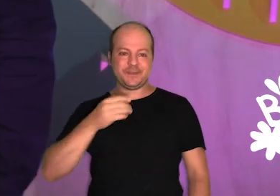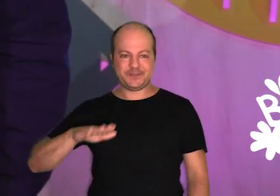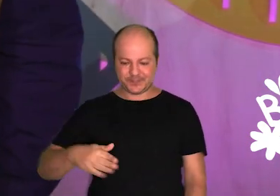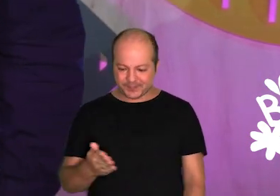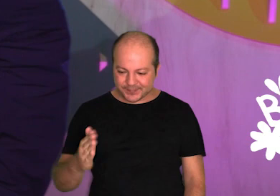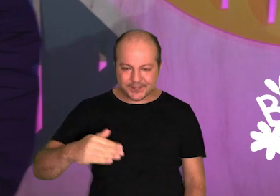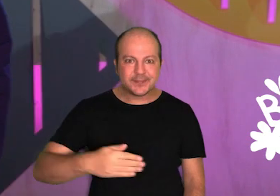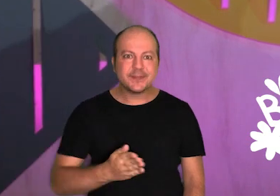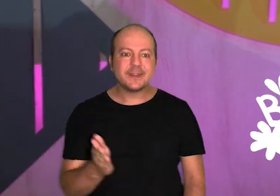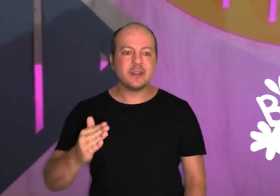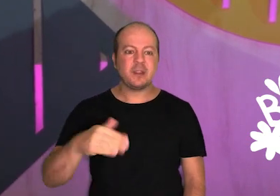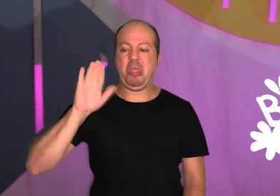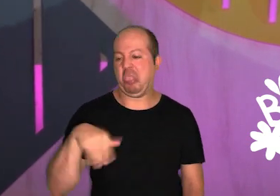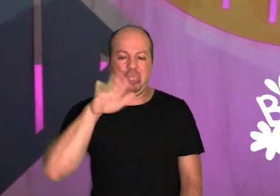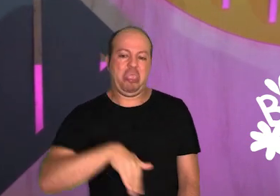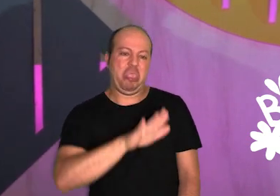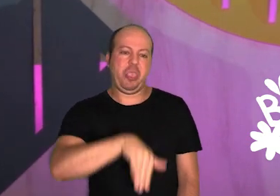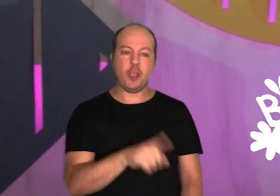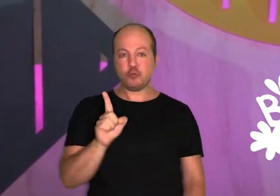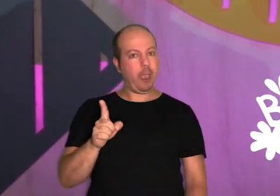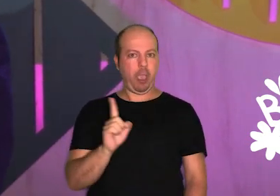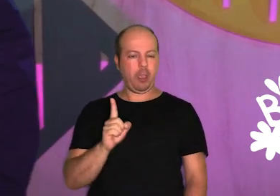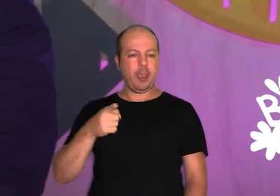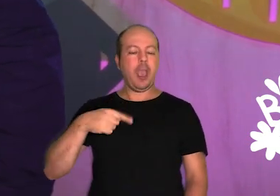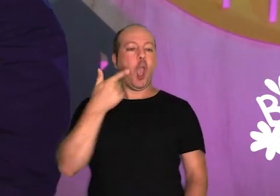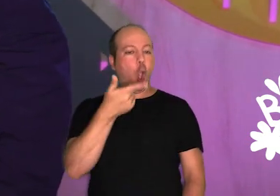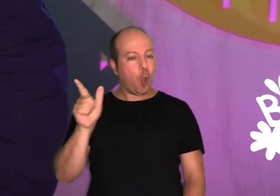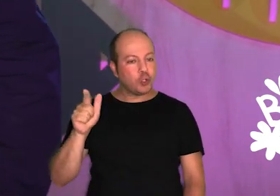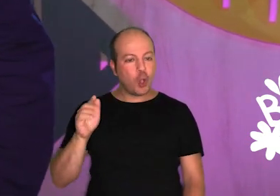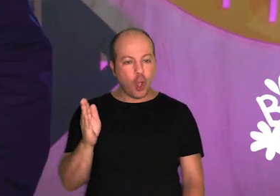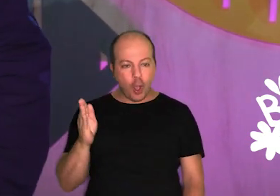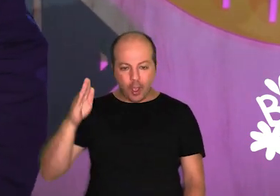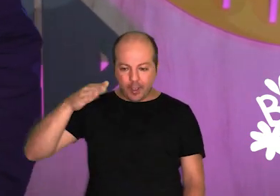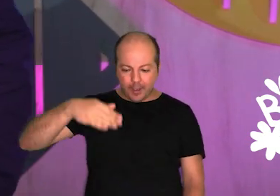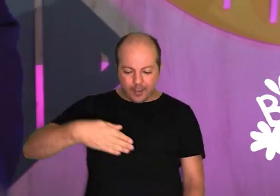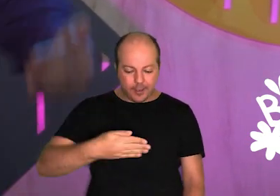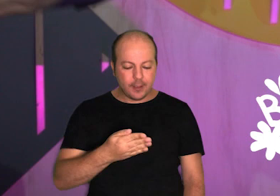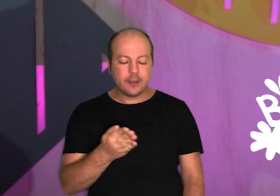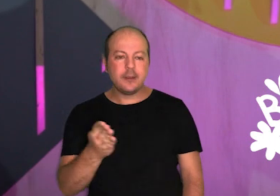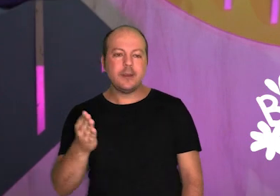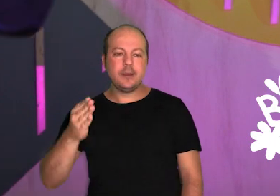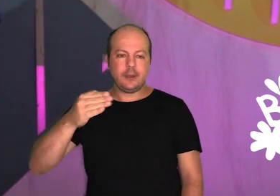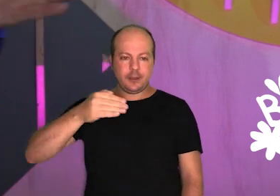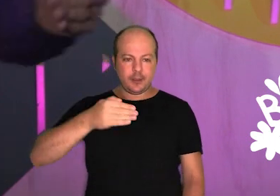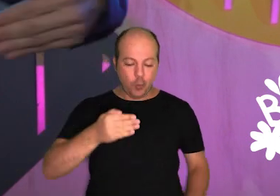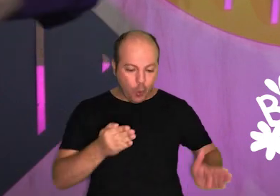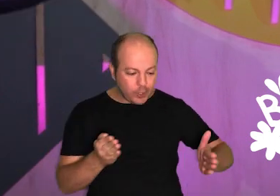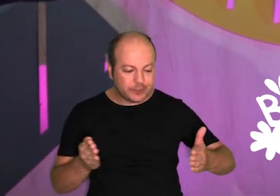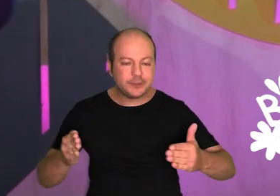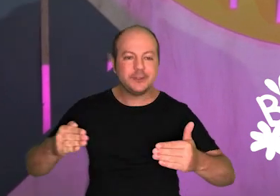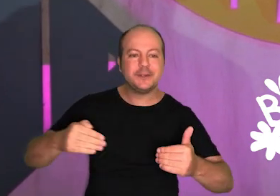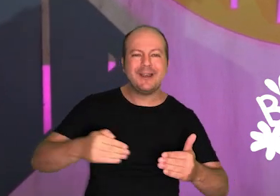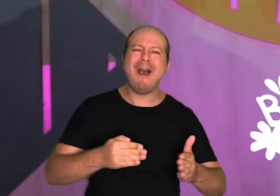Ó, não é assim, tá? Que assim não é peixe. Aqui é outro bicho, ó. É a ponta do dedo vai e o outro peixe vai. Encontra